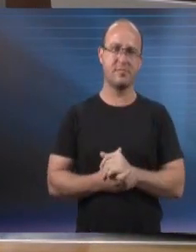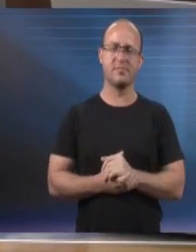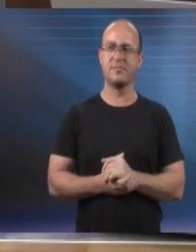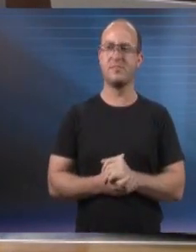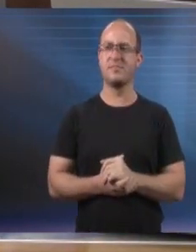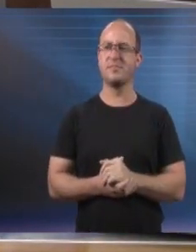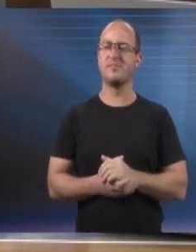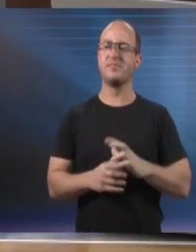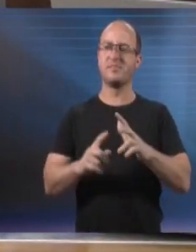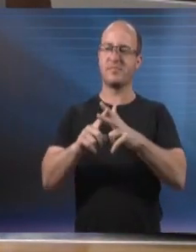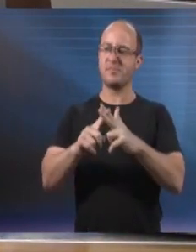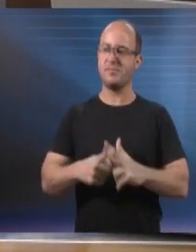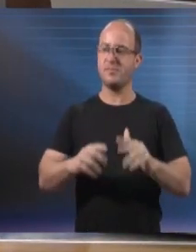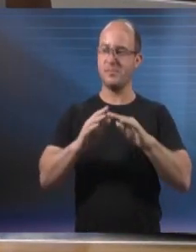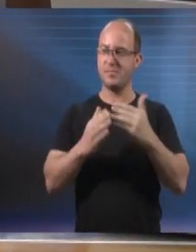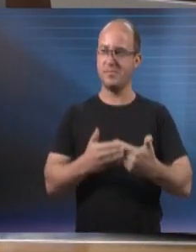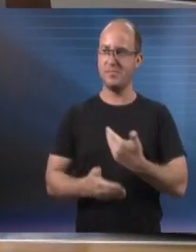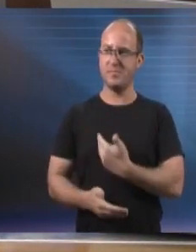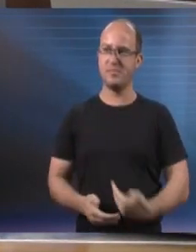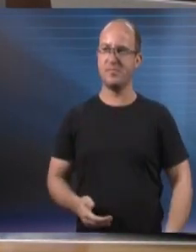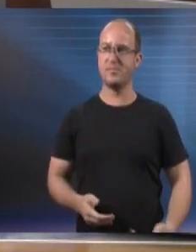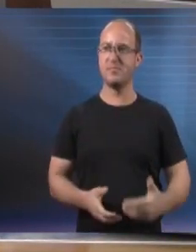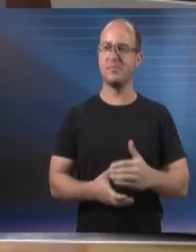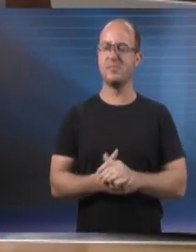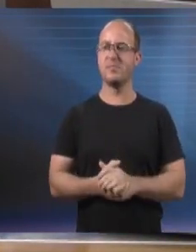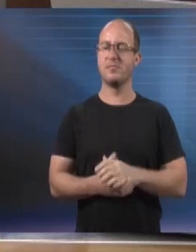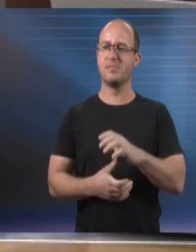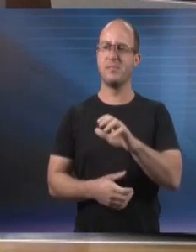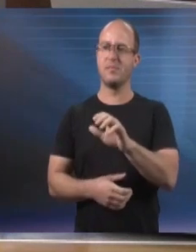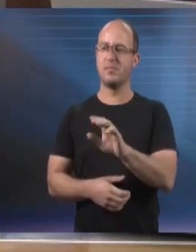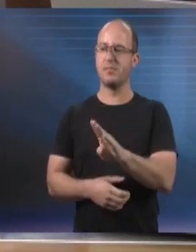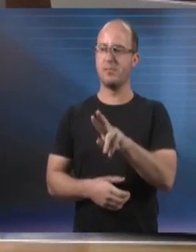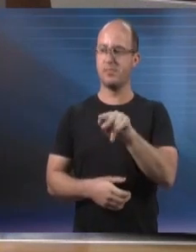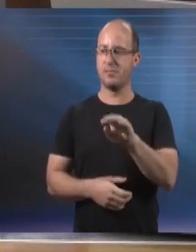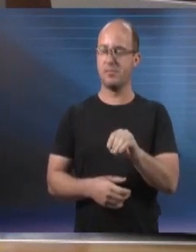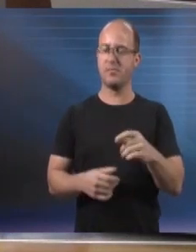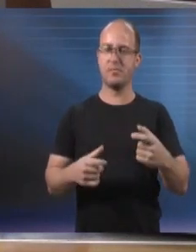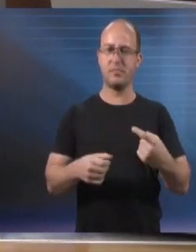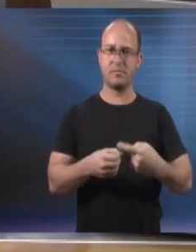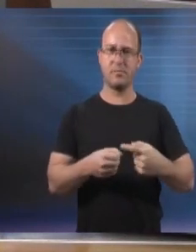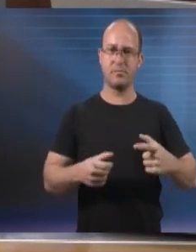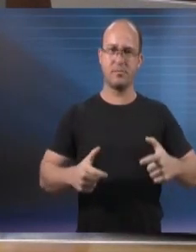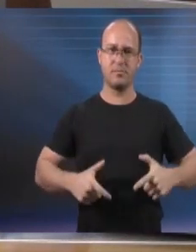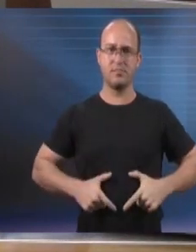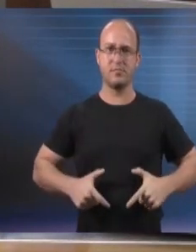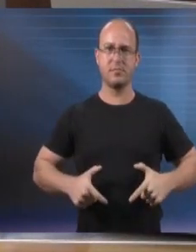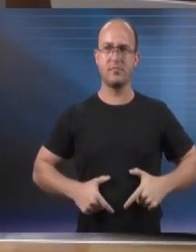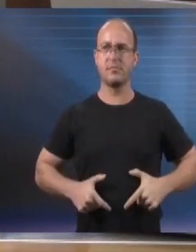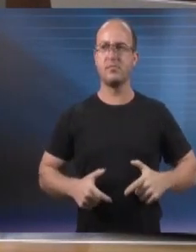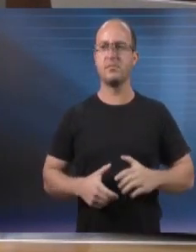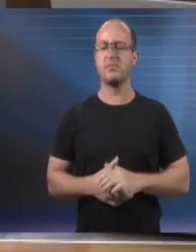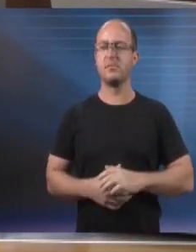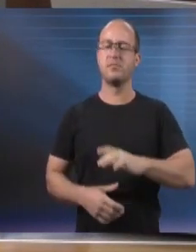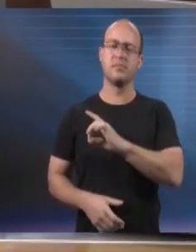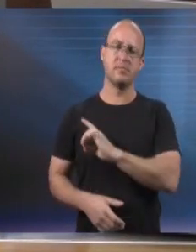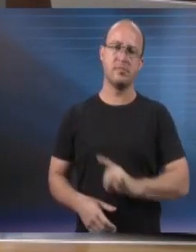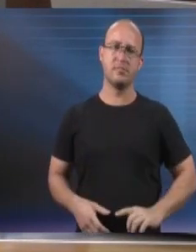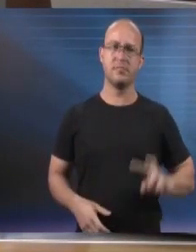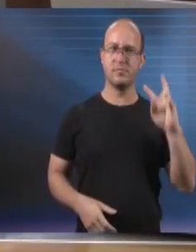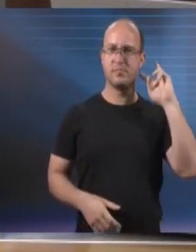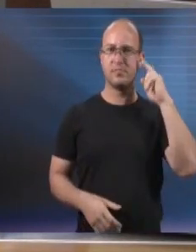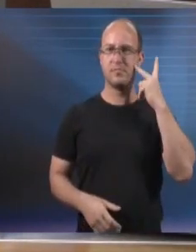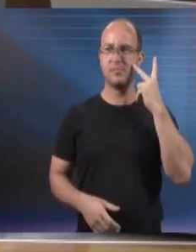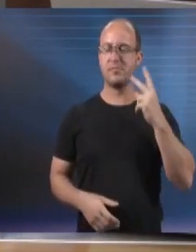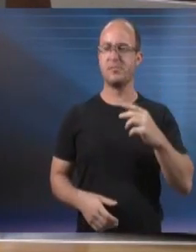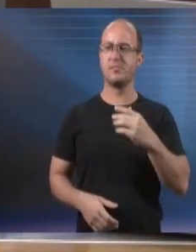realização de reforma na Escola Estadual Professor Otto de Brito Guerra, em Ceará Mirim. Requerimento da deputada Ivaneide Basílio: